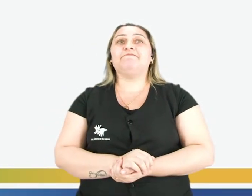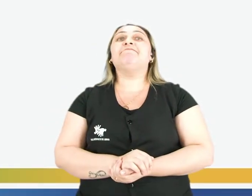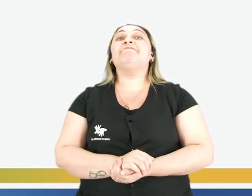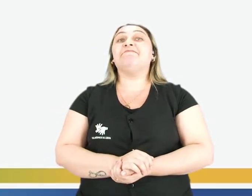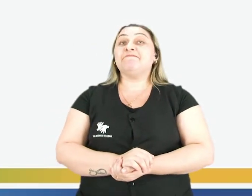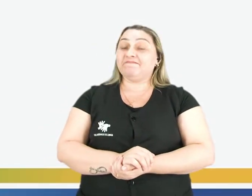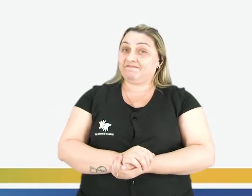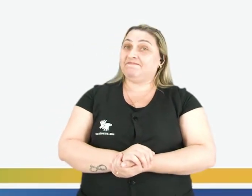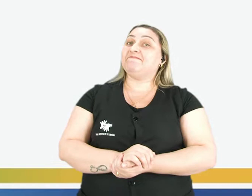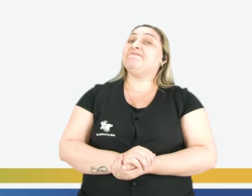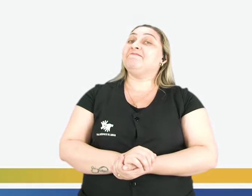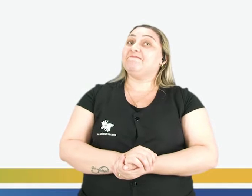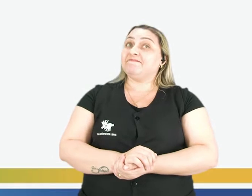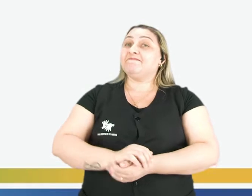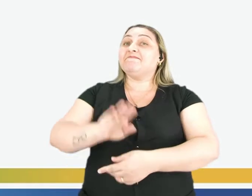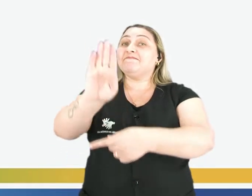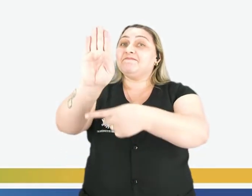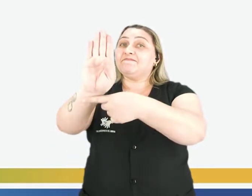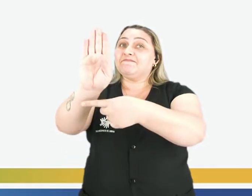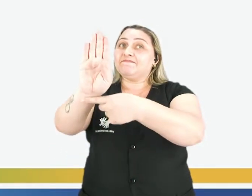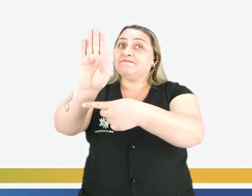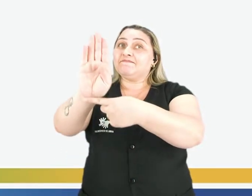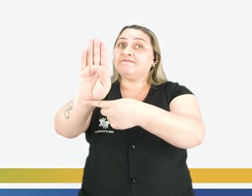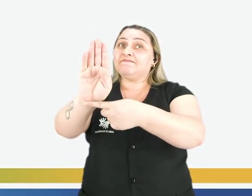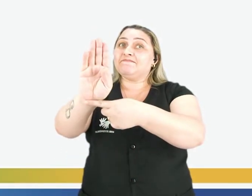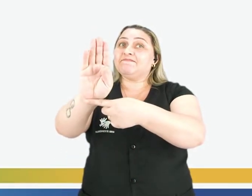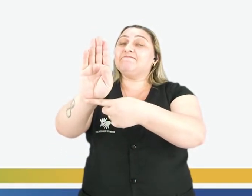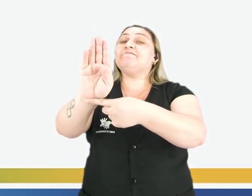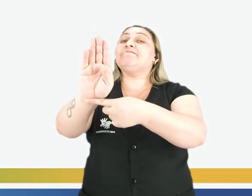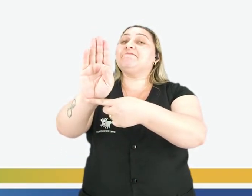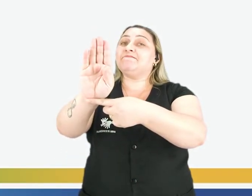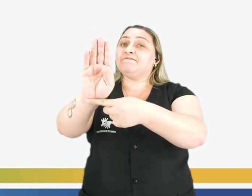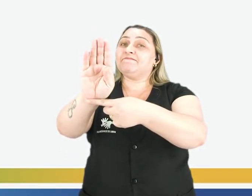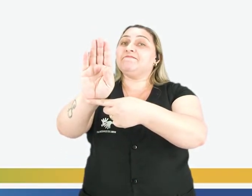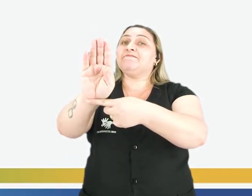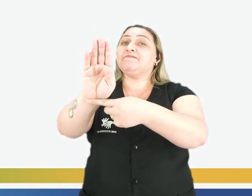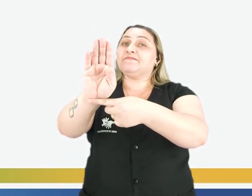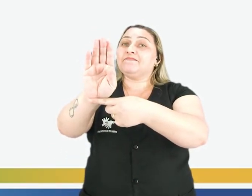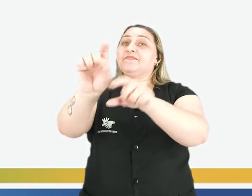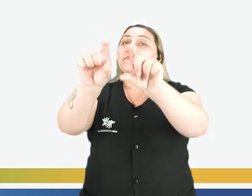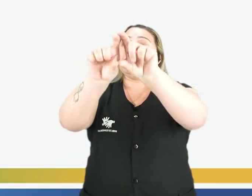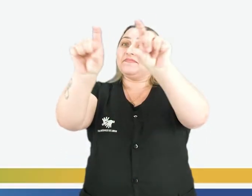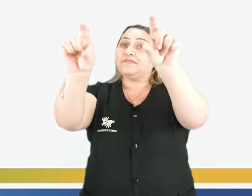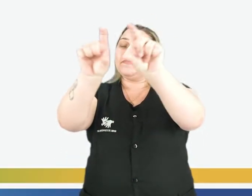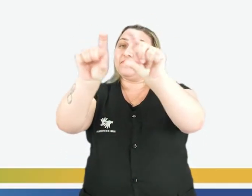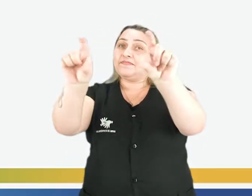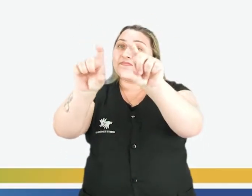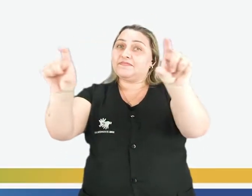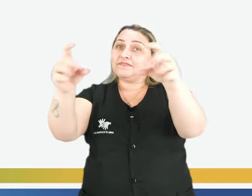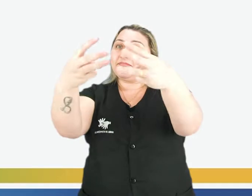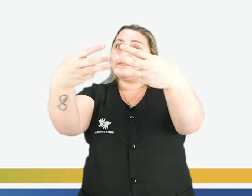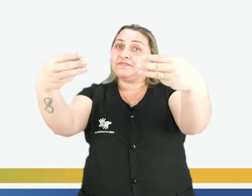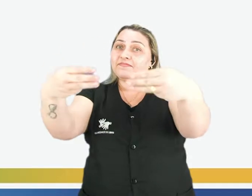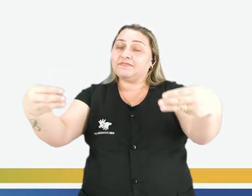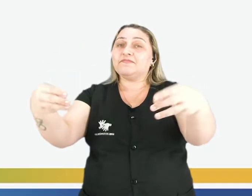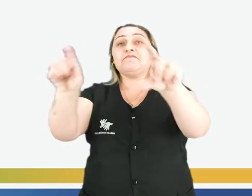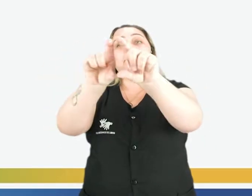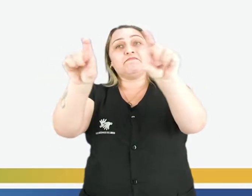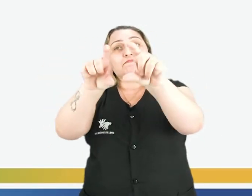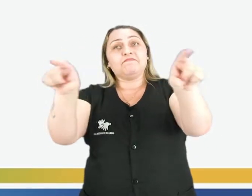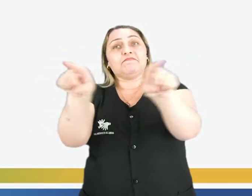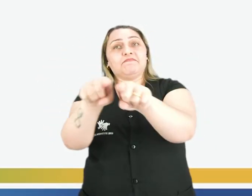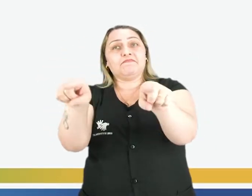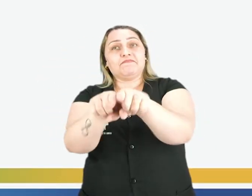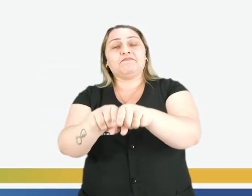Isso! Em versos e estrofes, né? Tem as estrofes. Vários cordéis são escritos, né? Todos em versos com